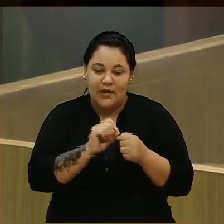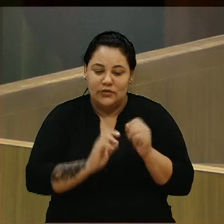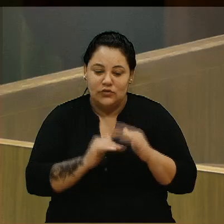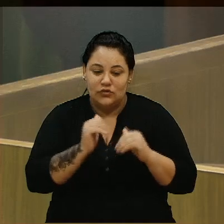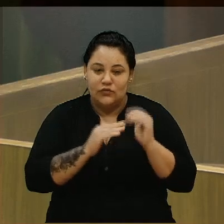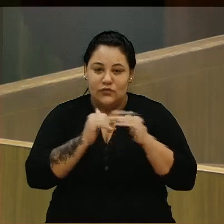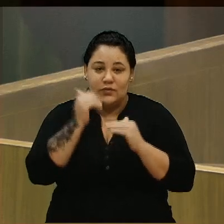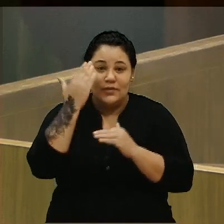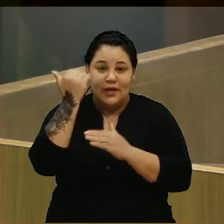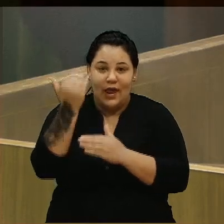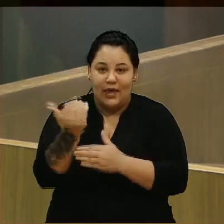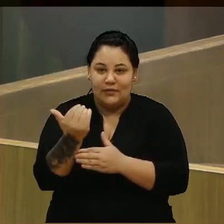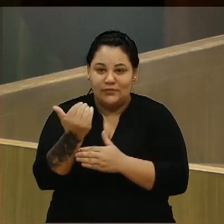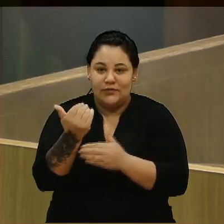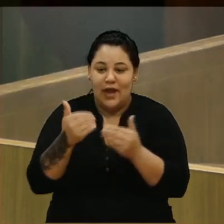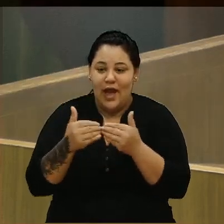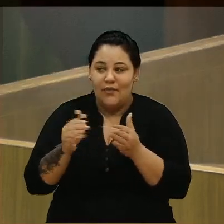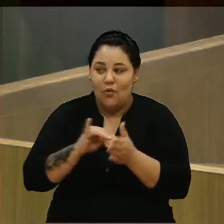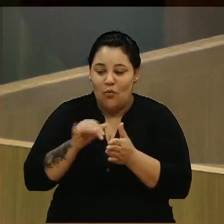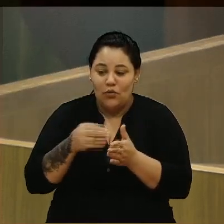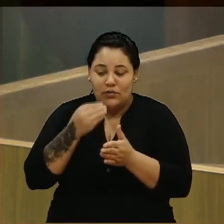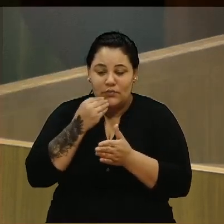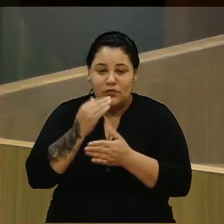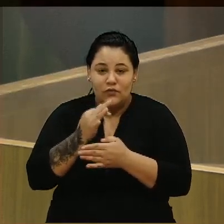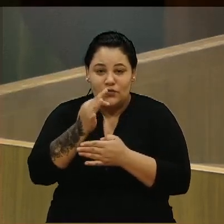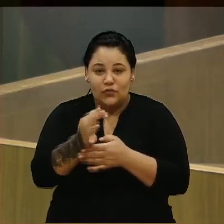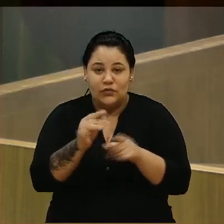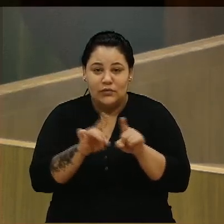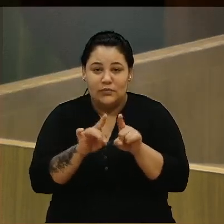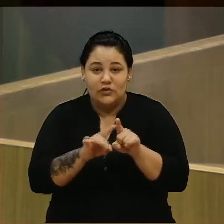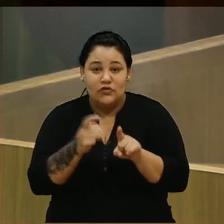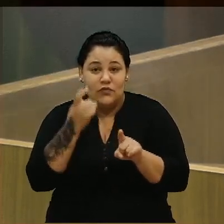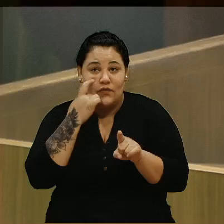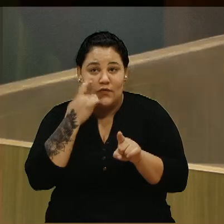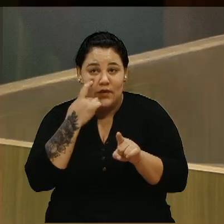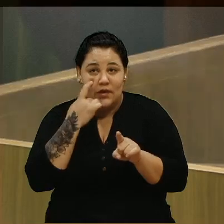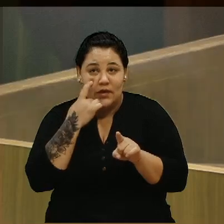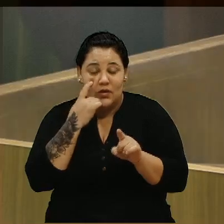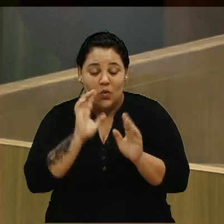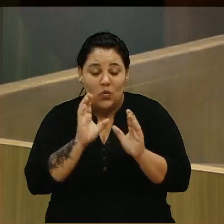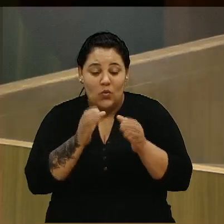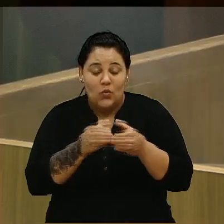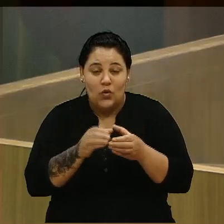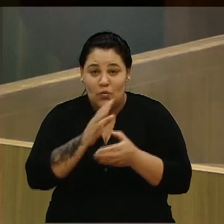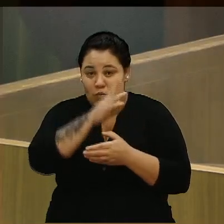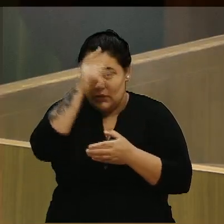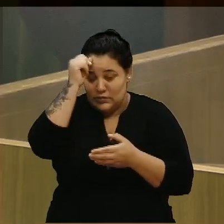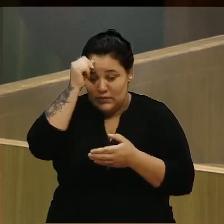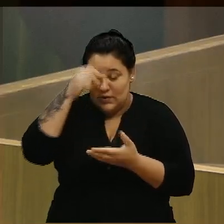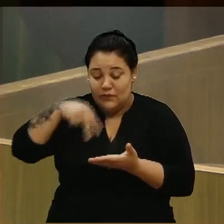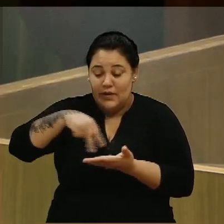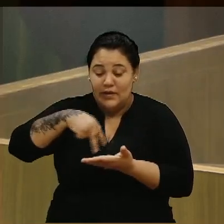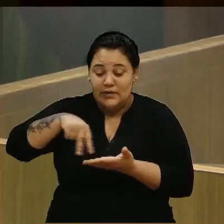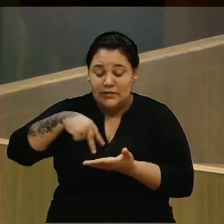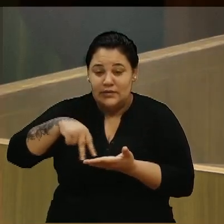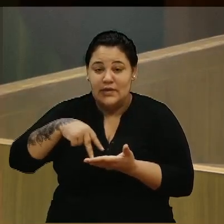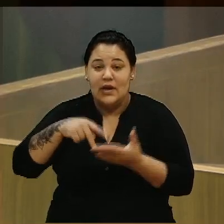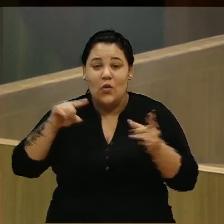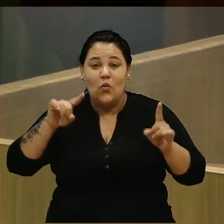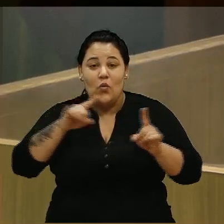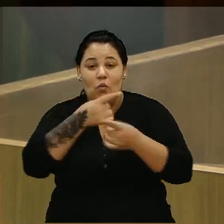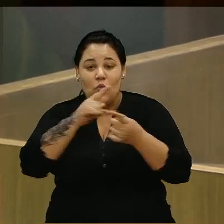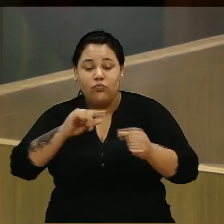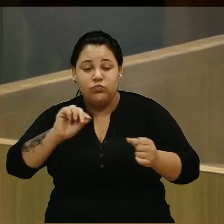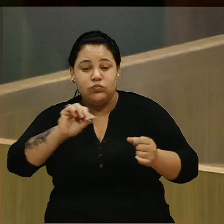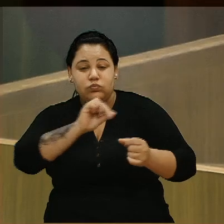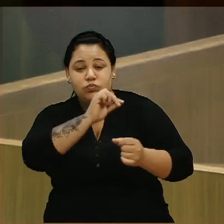abre perspectivas profissionais futuras. A gente vê isso com a Companhia Municipal de Dança, com o nosso coro municipal, com a orquestra